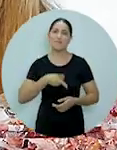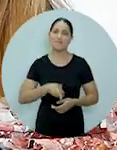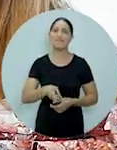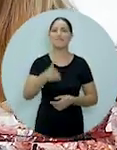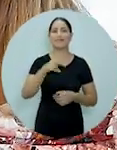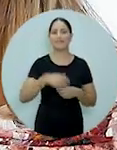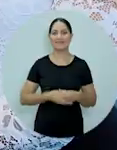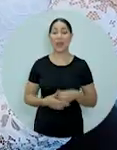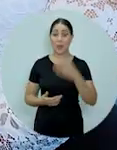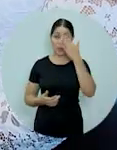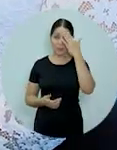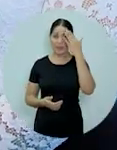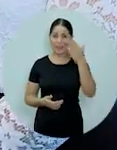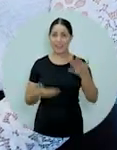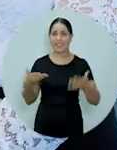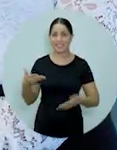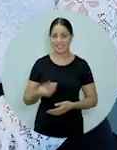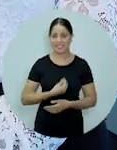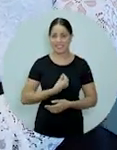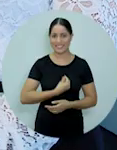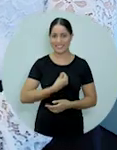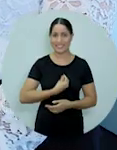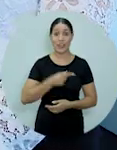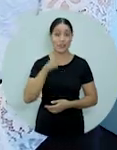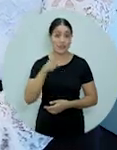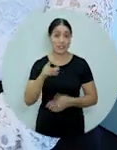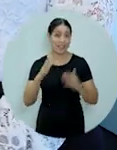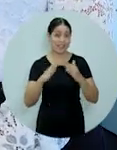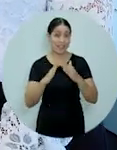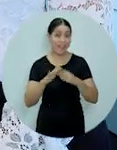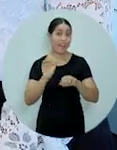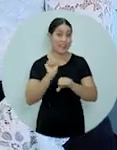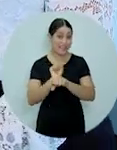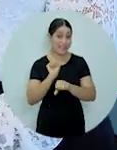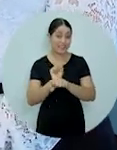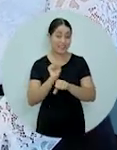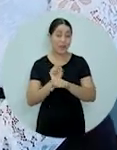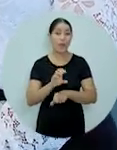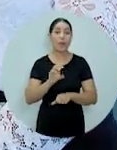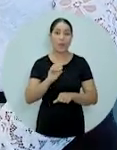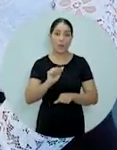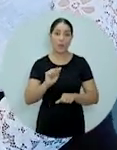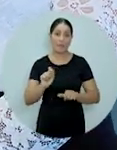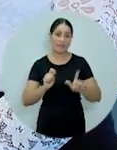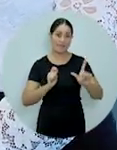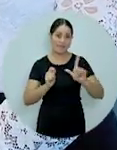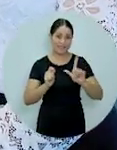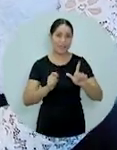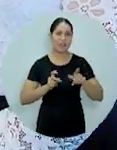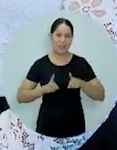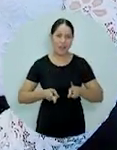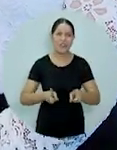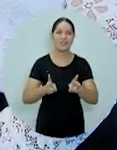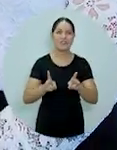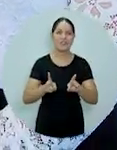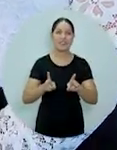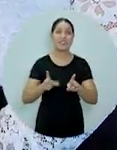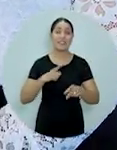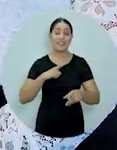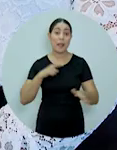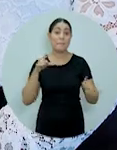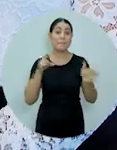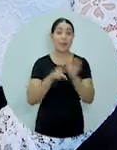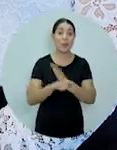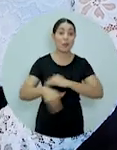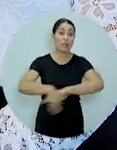da semana também. Muito obrigada mais uma vez por sua participação. E você que está em casa, não saia daí. Este OAB Entrevista continua. No